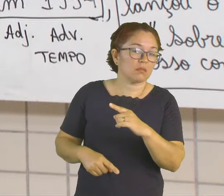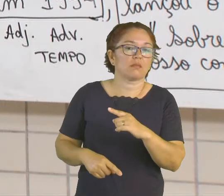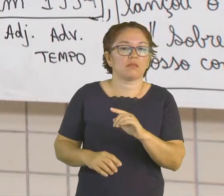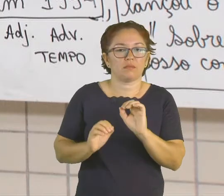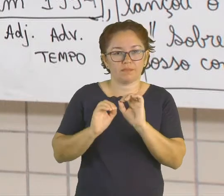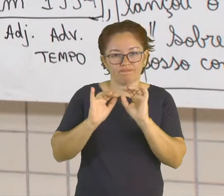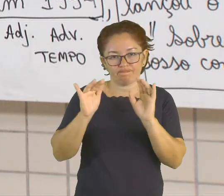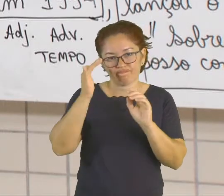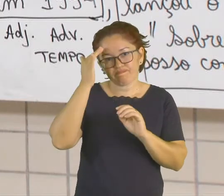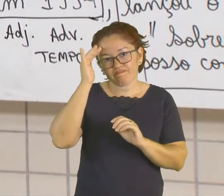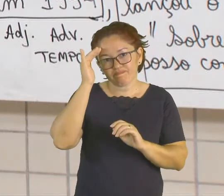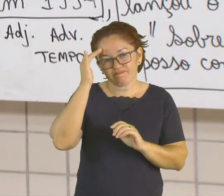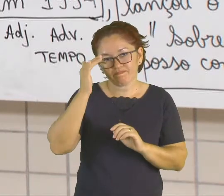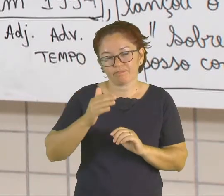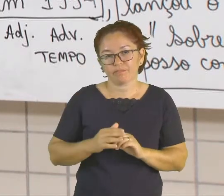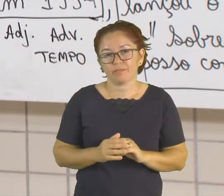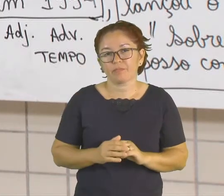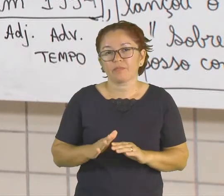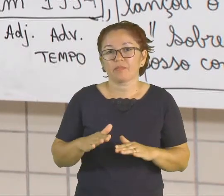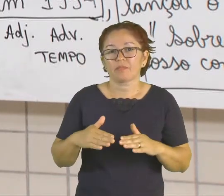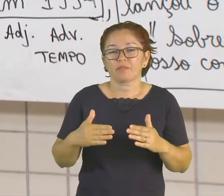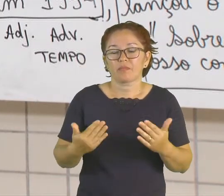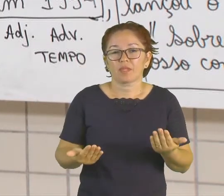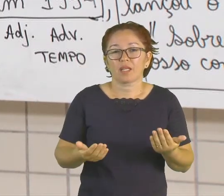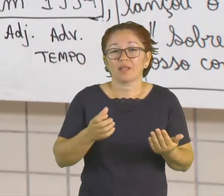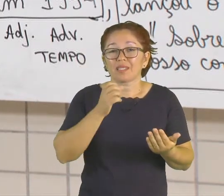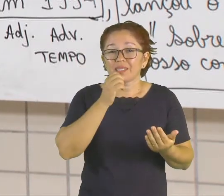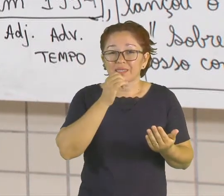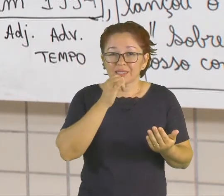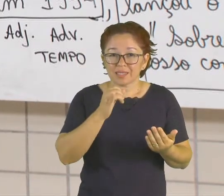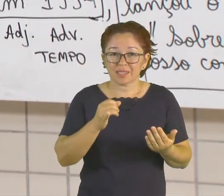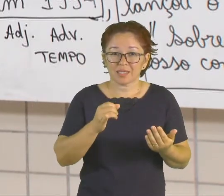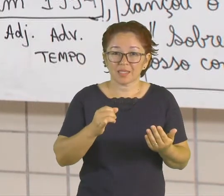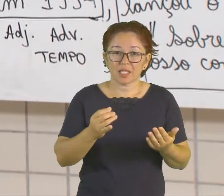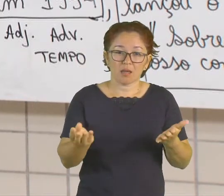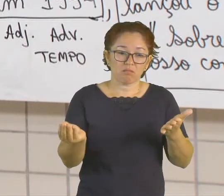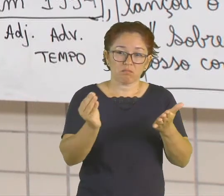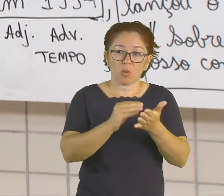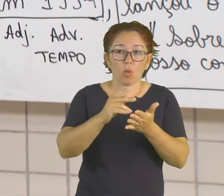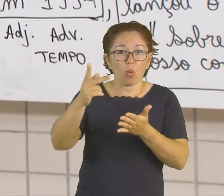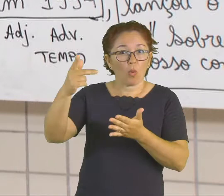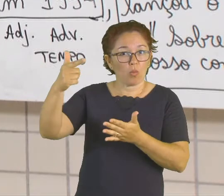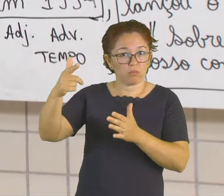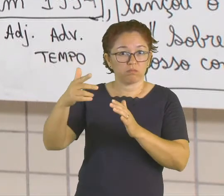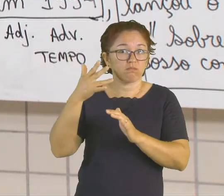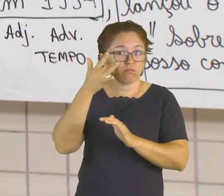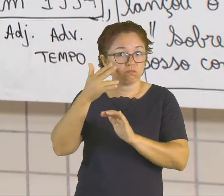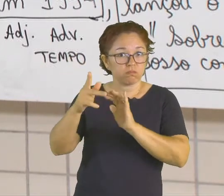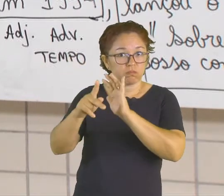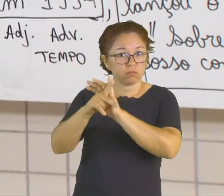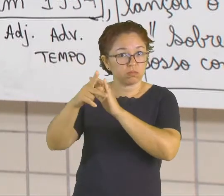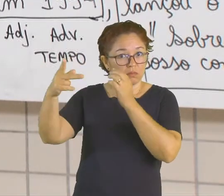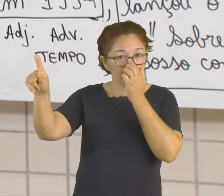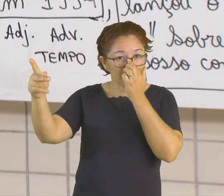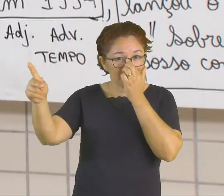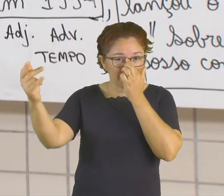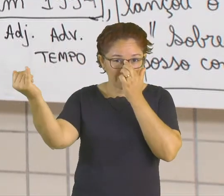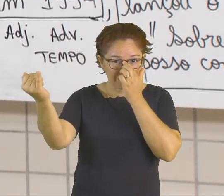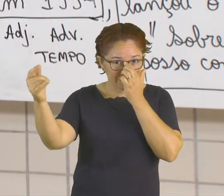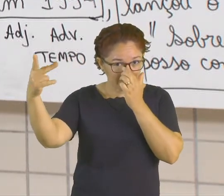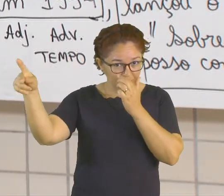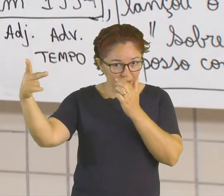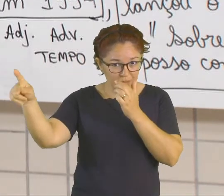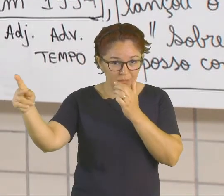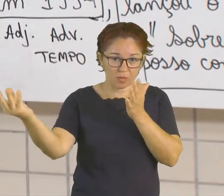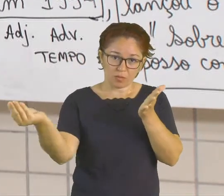vai apresentar um discurso direto de outra pessoa, então sempre tem que utilizar essas aspas duplas,